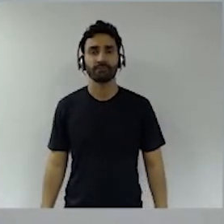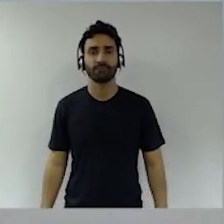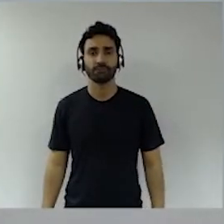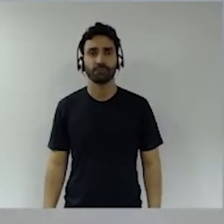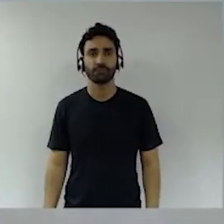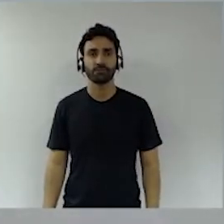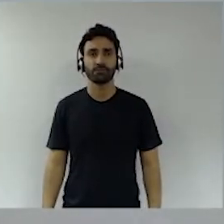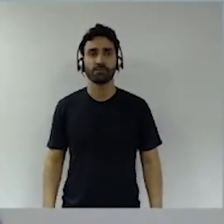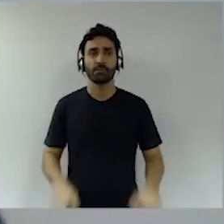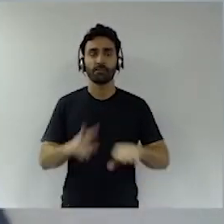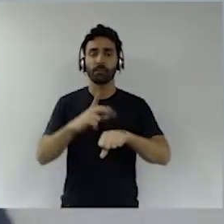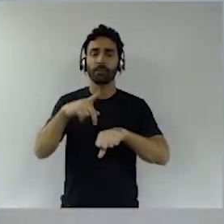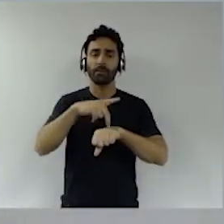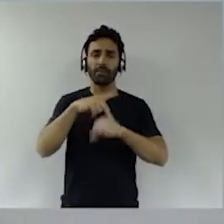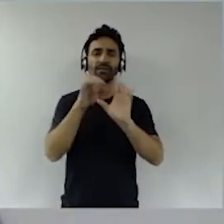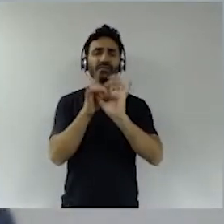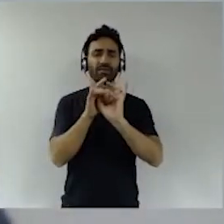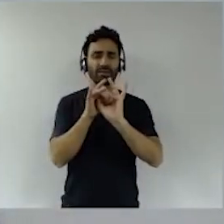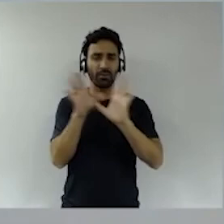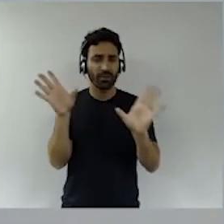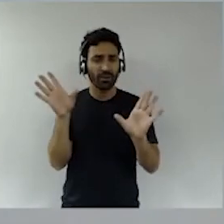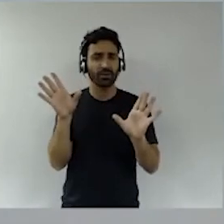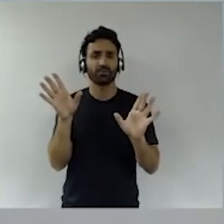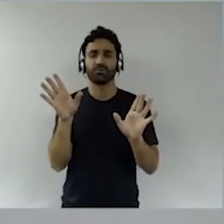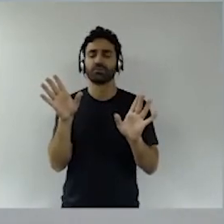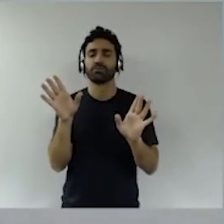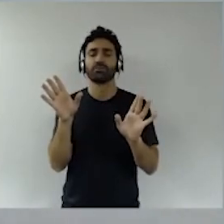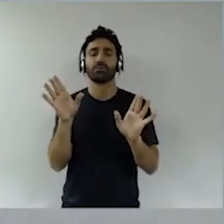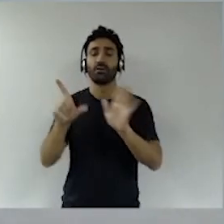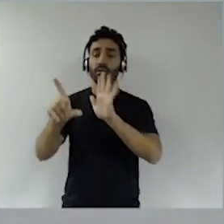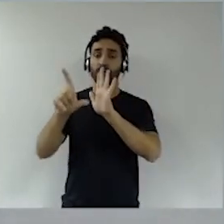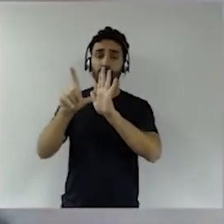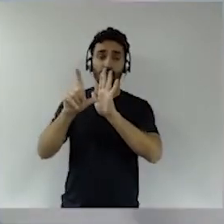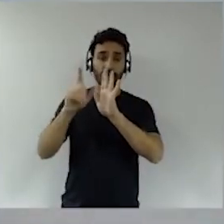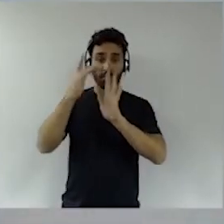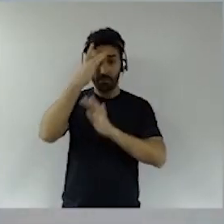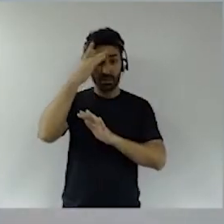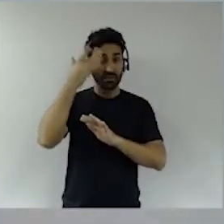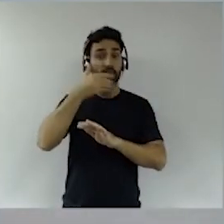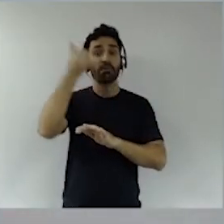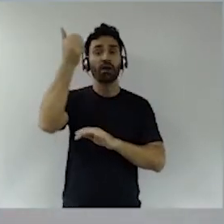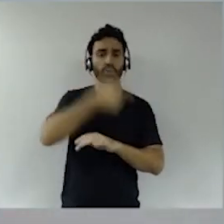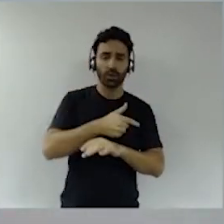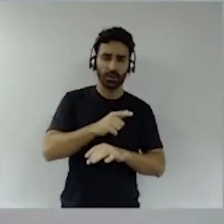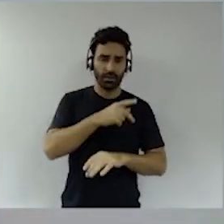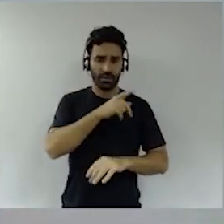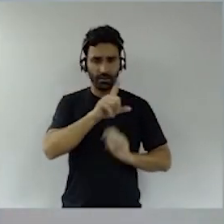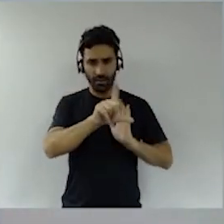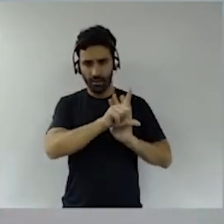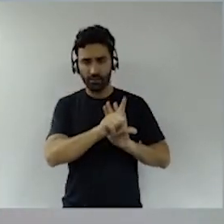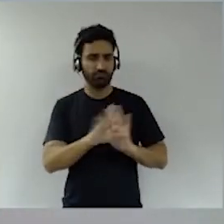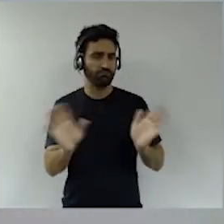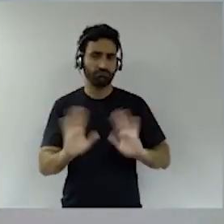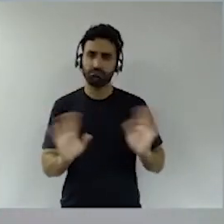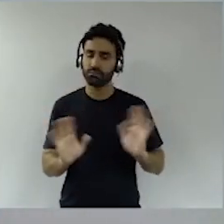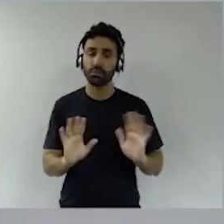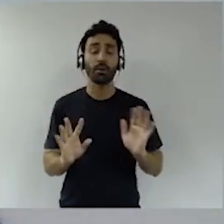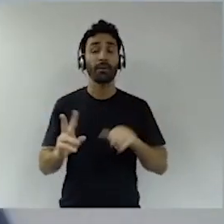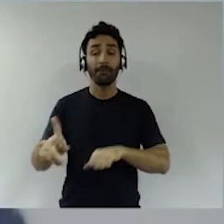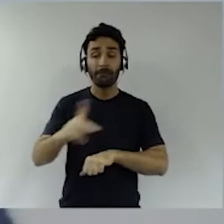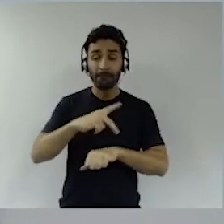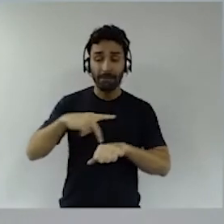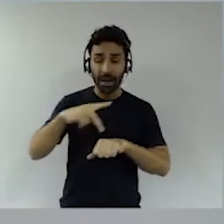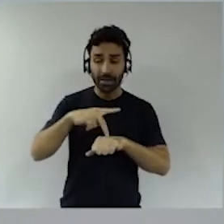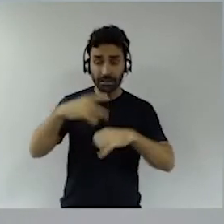No Estado Democrático de Direito, ninguém está acima da lei. Ninguém. Presidente da República, ninguém. No Estado